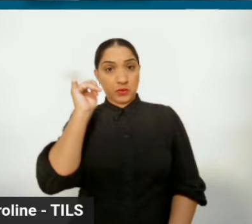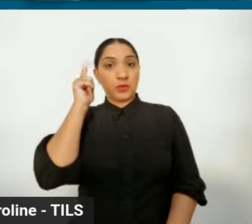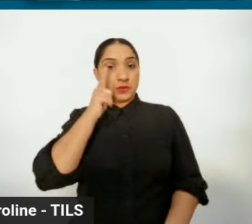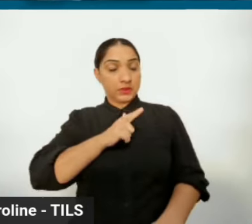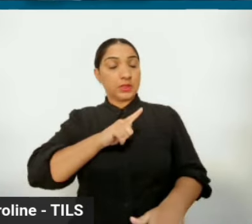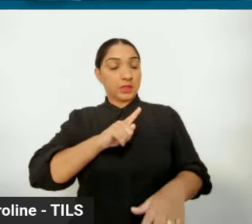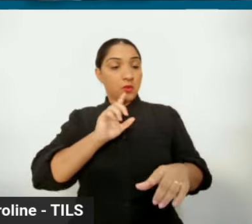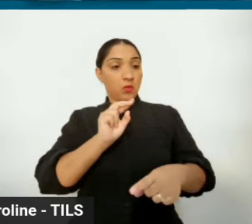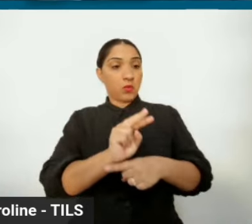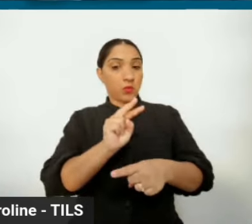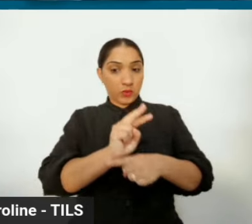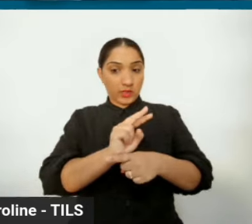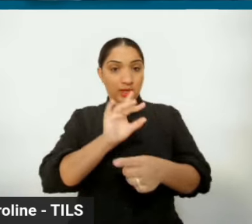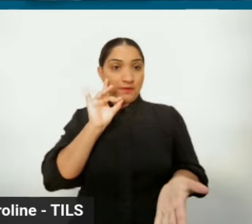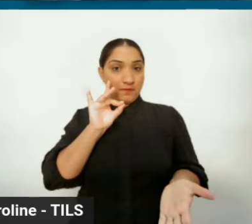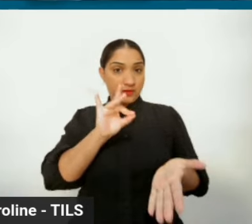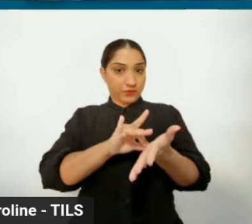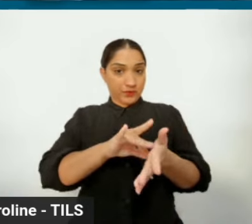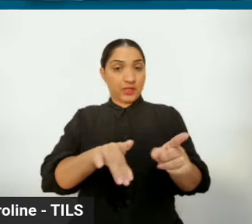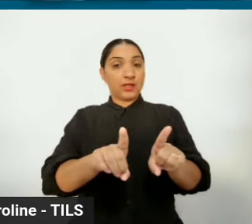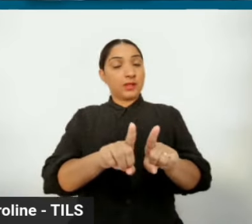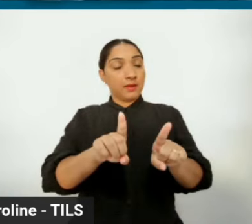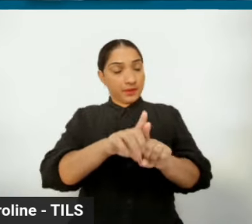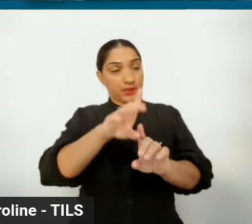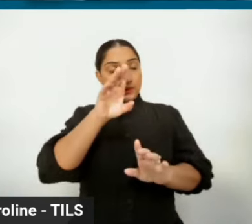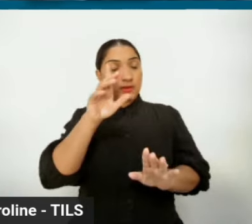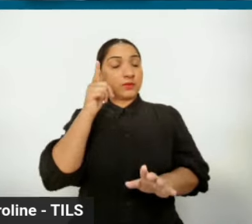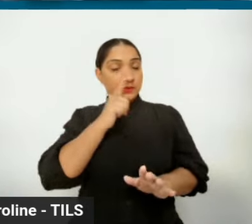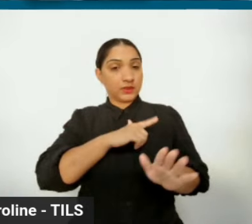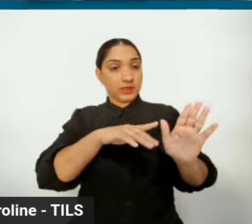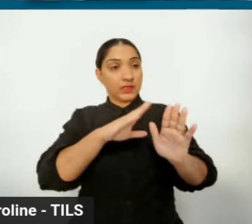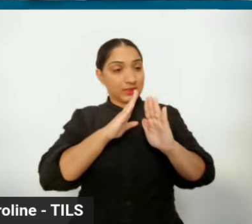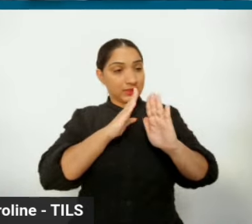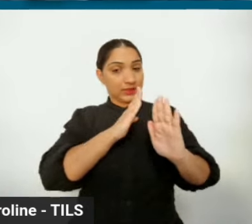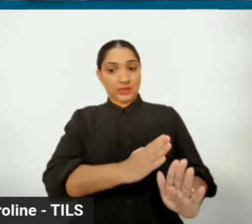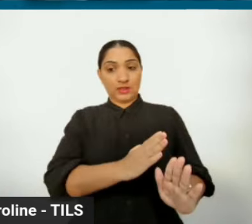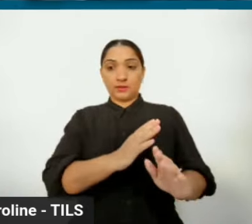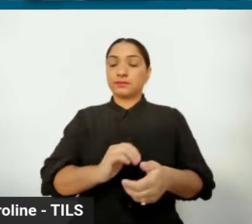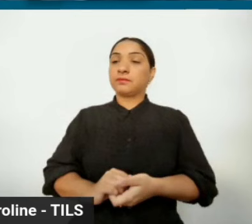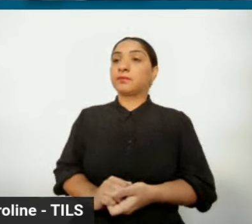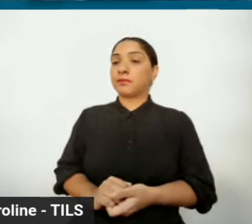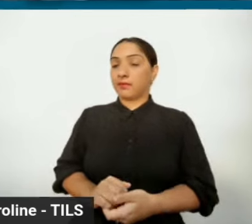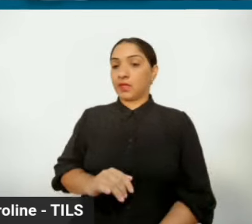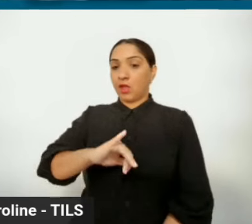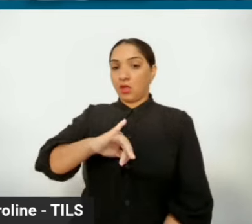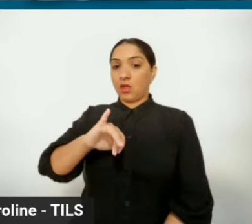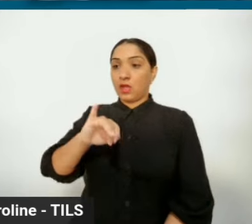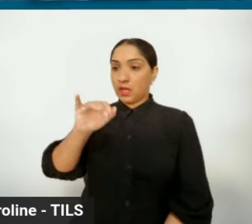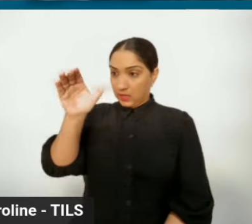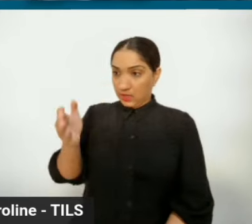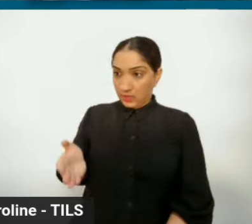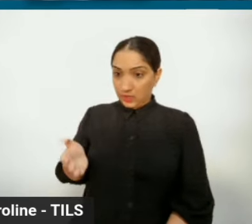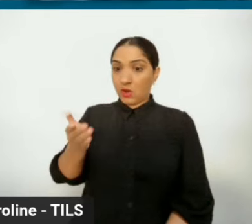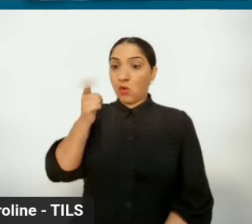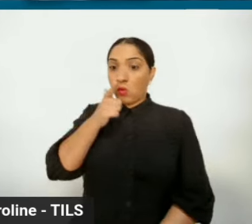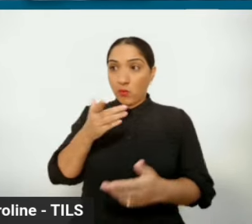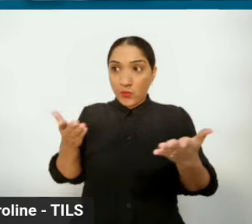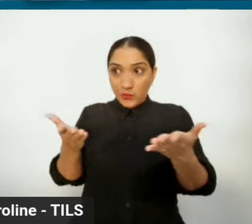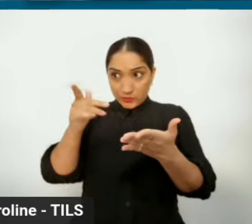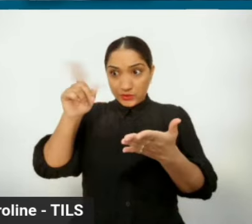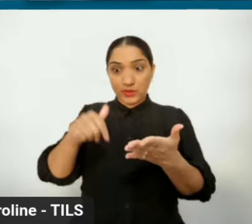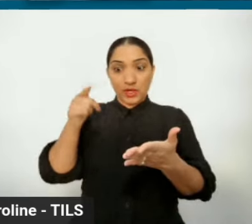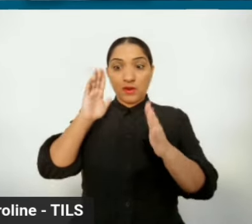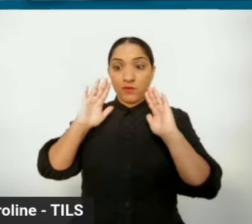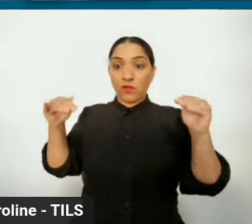e efetivadas. Dr. Joelson, ele hoje é, né, integrante da Comissão Nacional dos Direitos da Pessoa